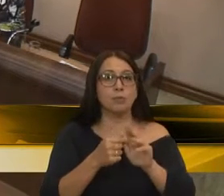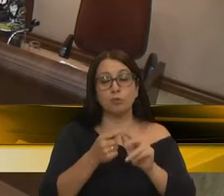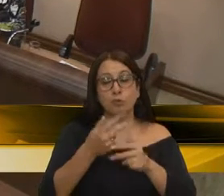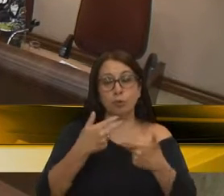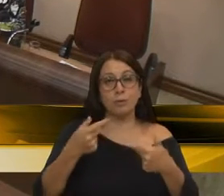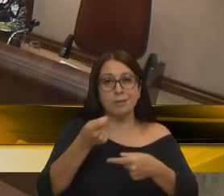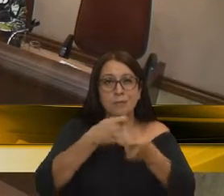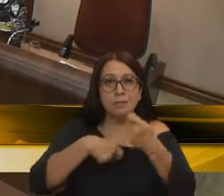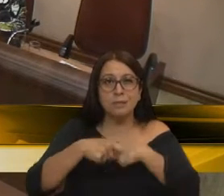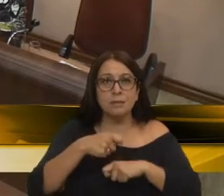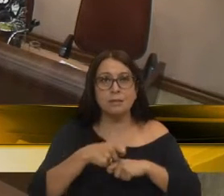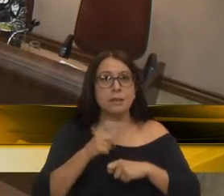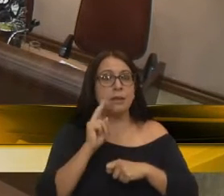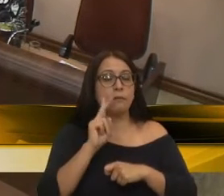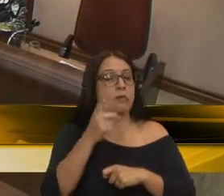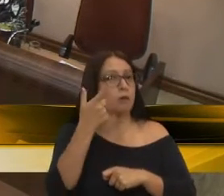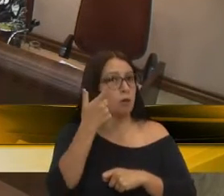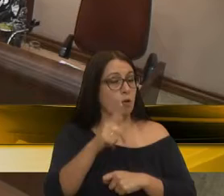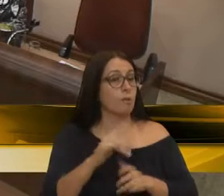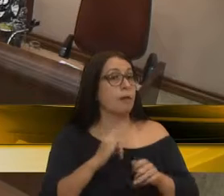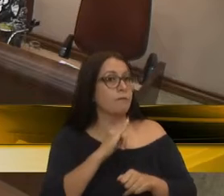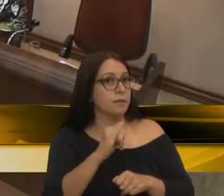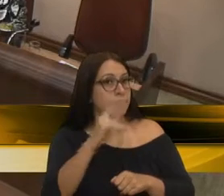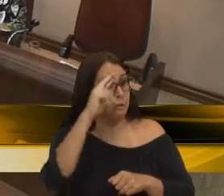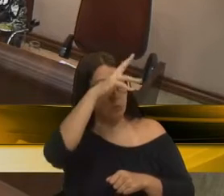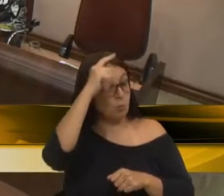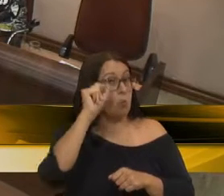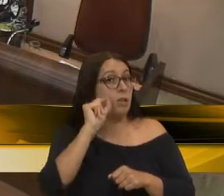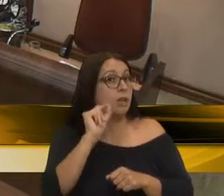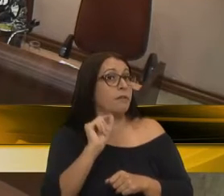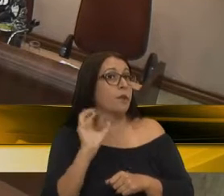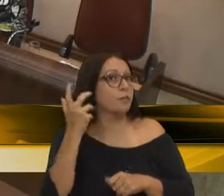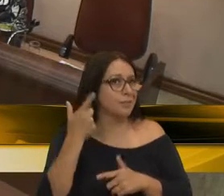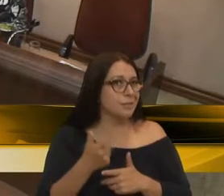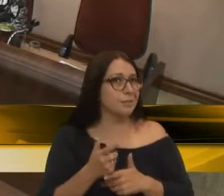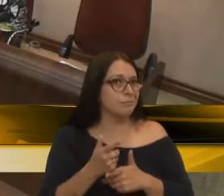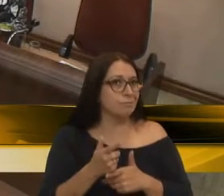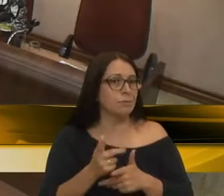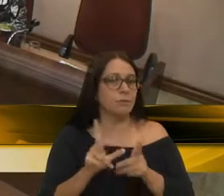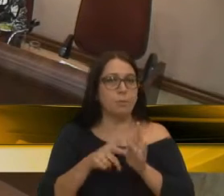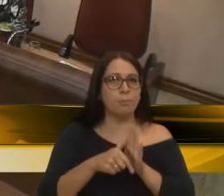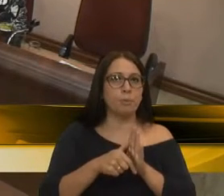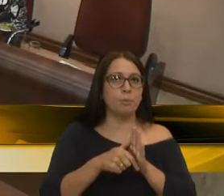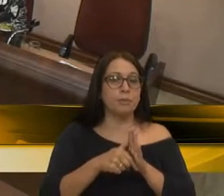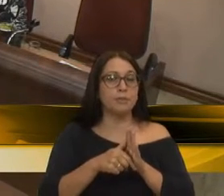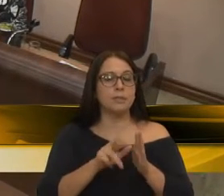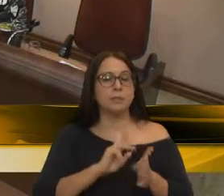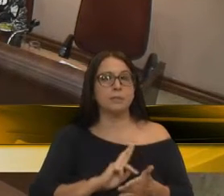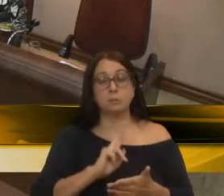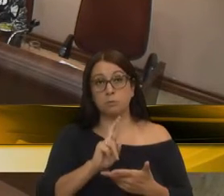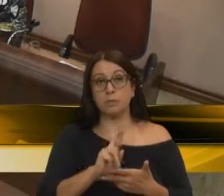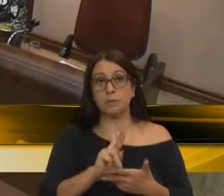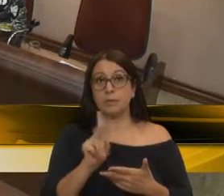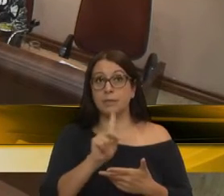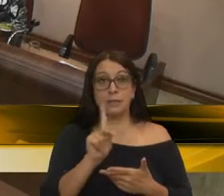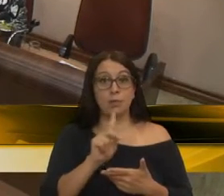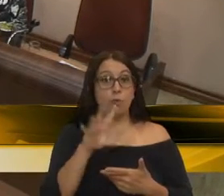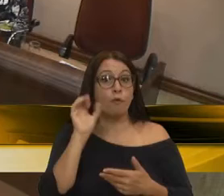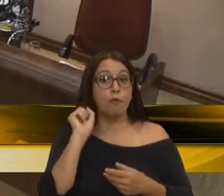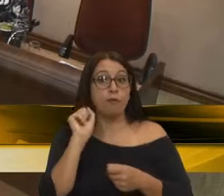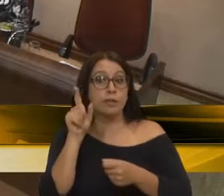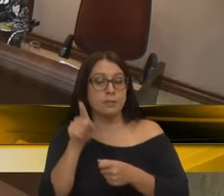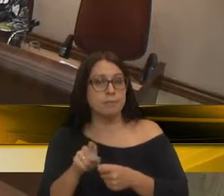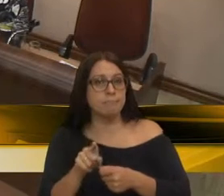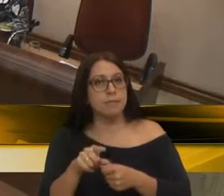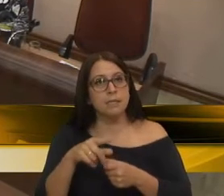alertei reiteradamente prefeito sobre as consequências nefastas que resultariam sem ser ouvido na